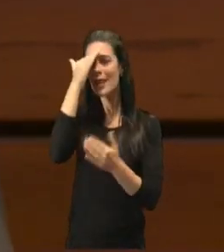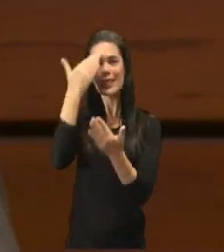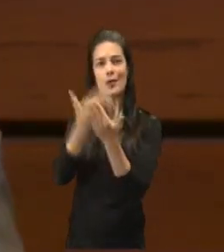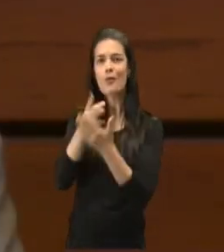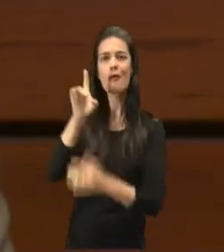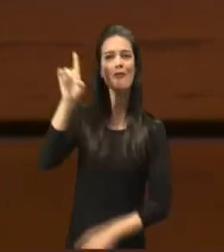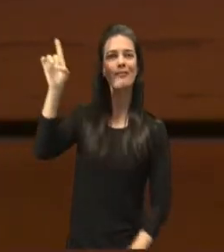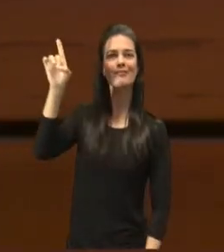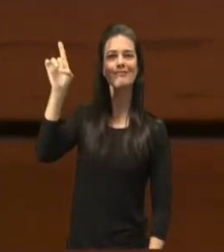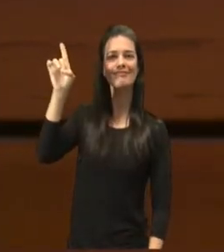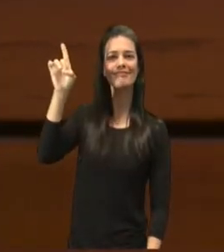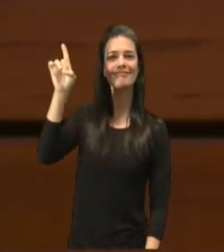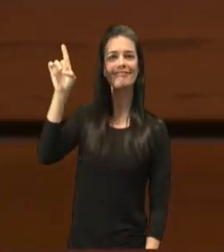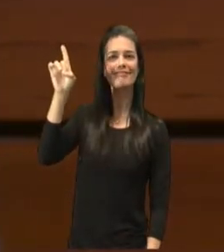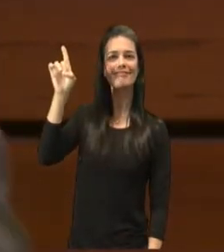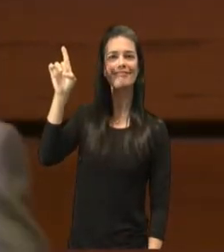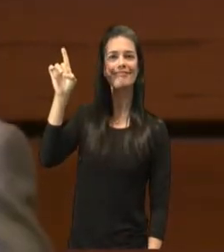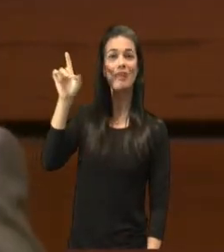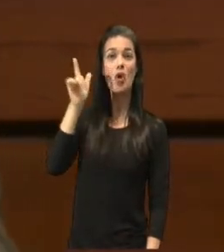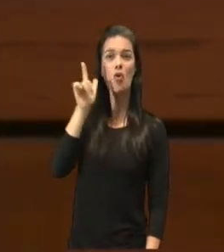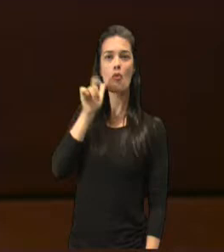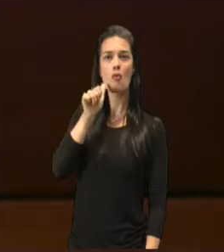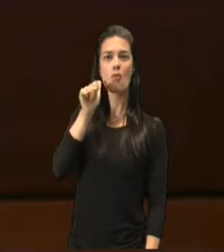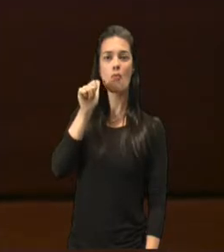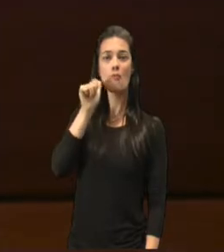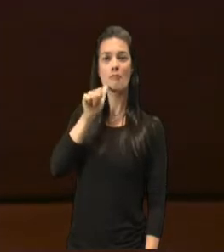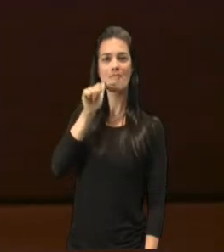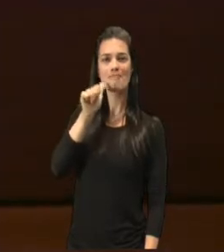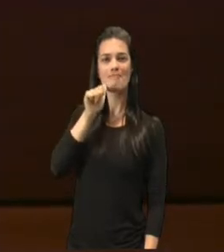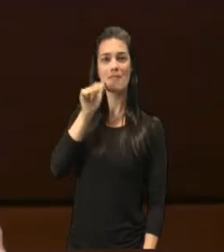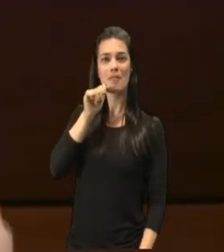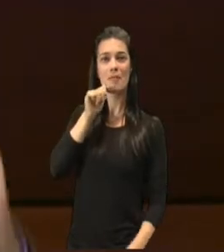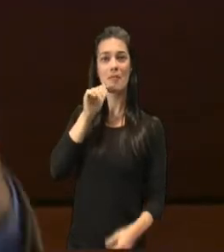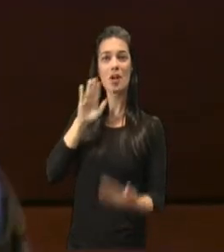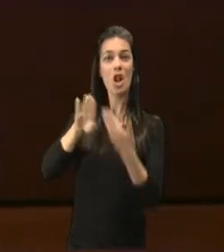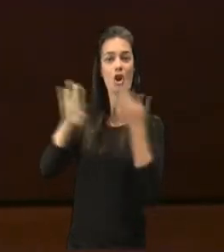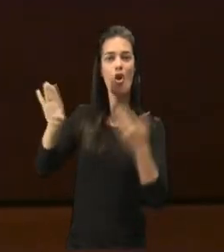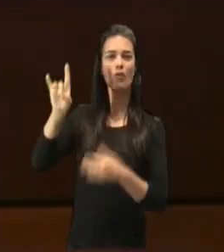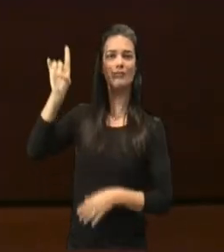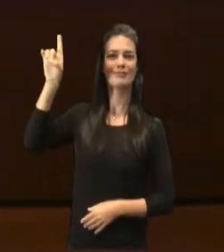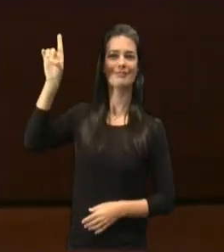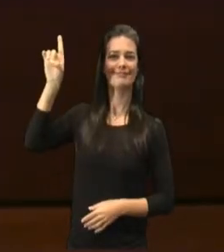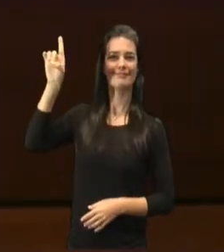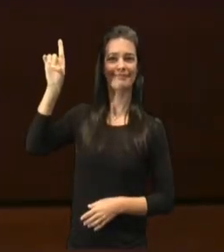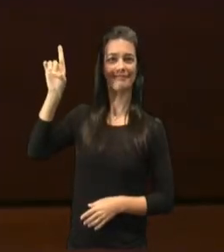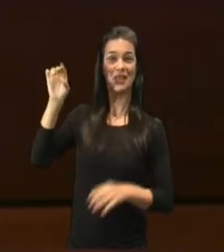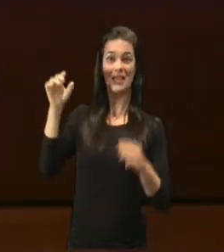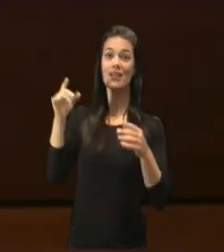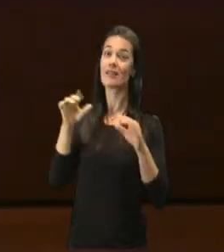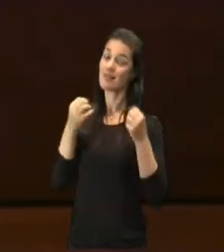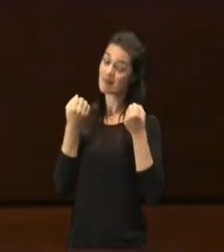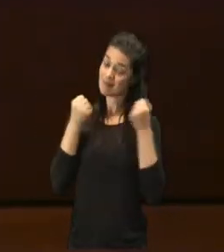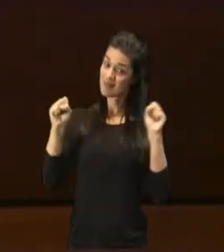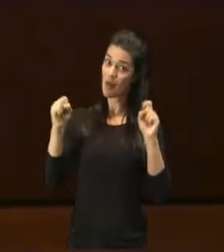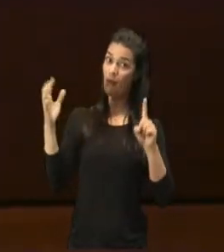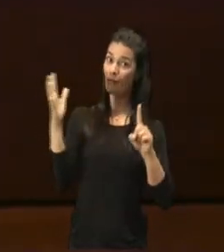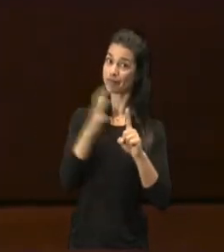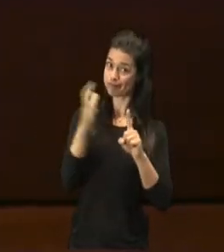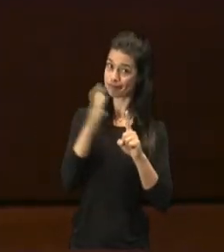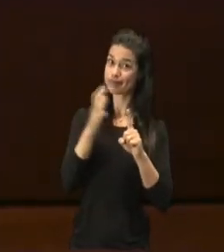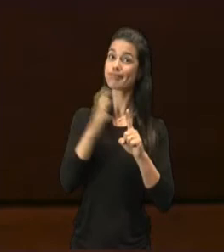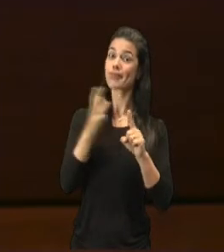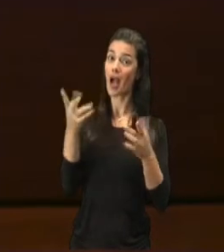coração, e consequentemente todo o povo que está por trás de sua liderança sofreria as